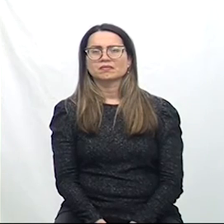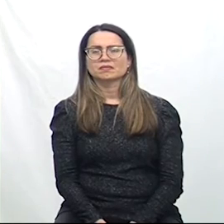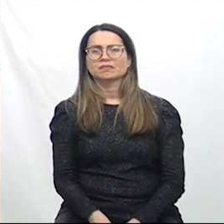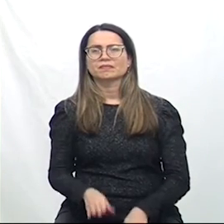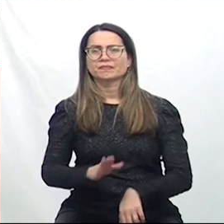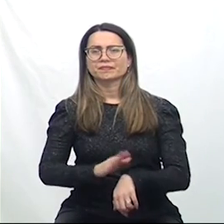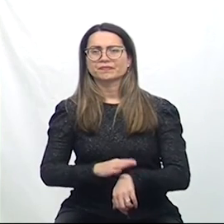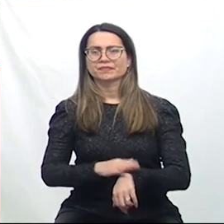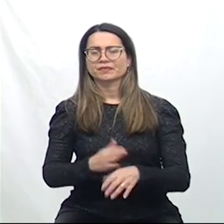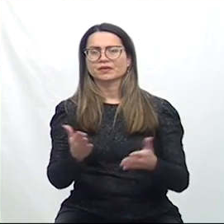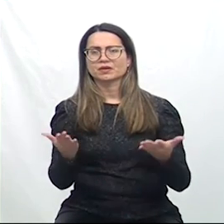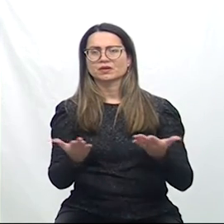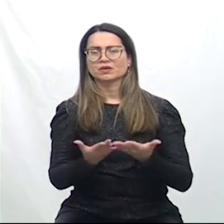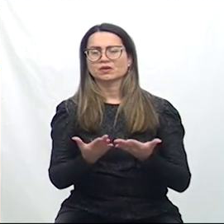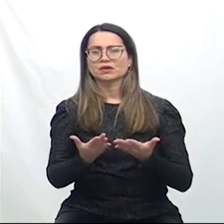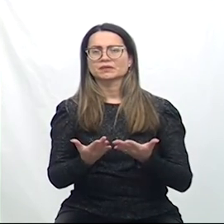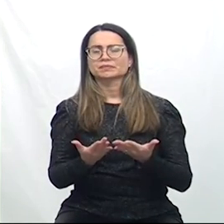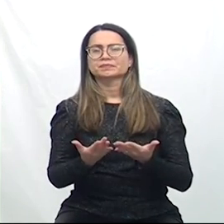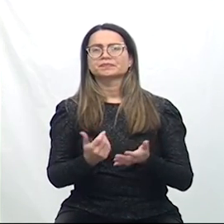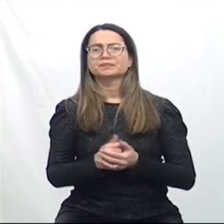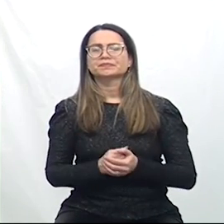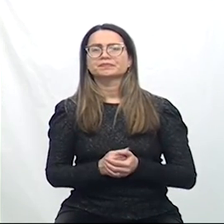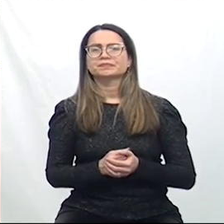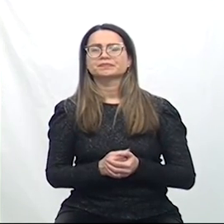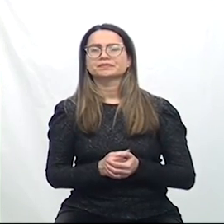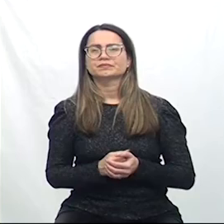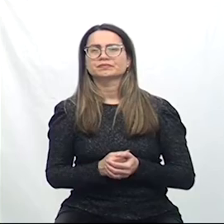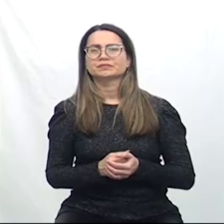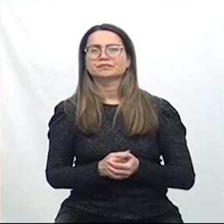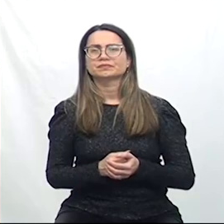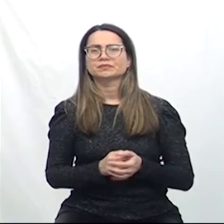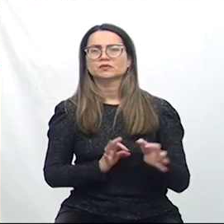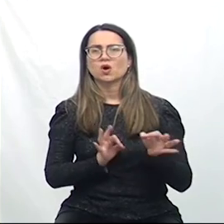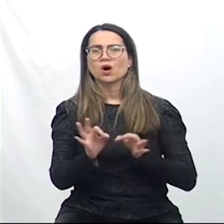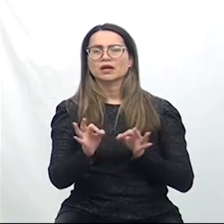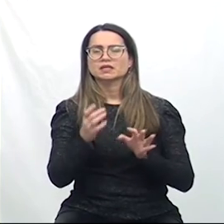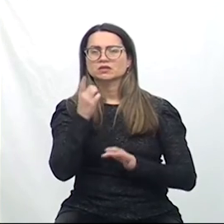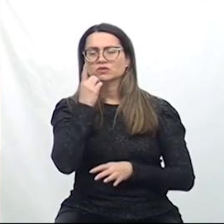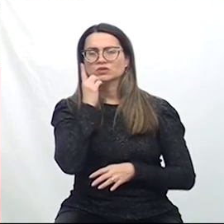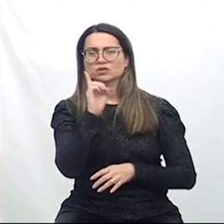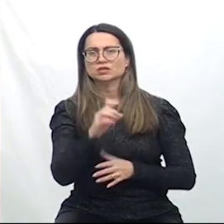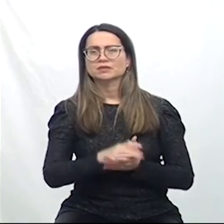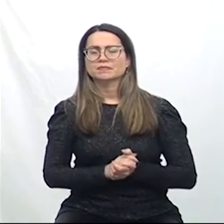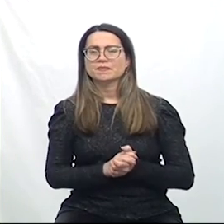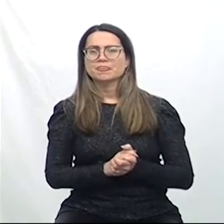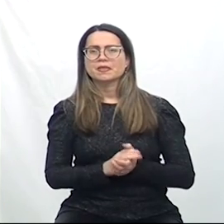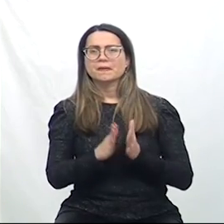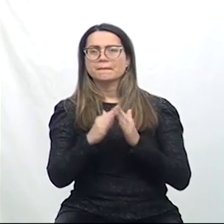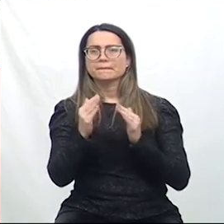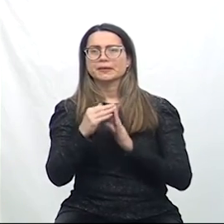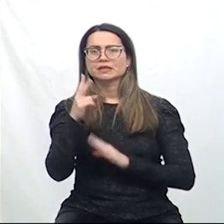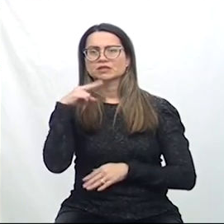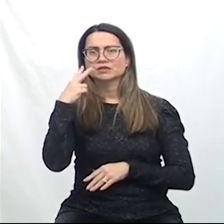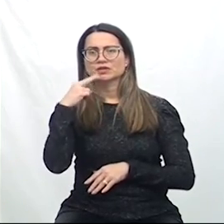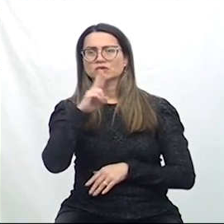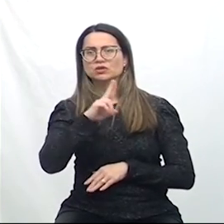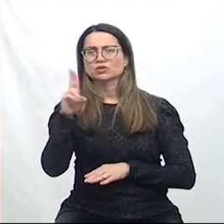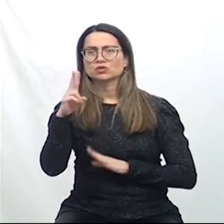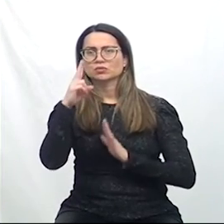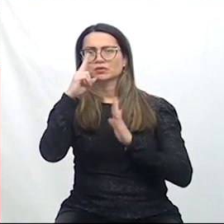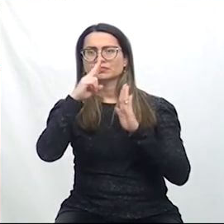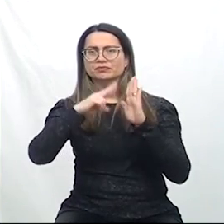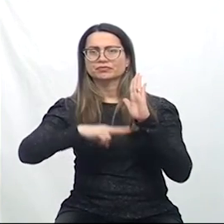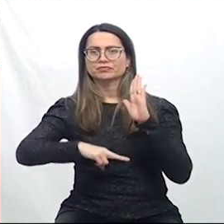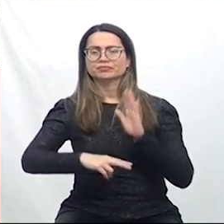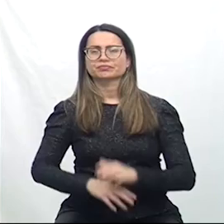Terminado o grande expediente, passamos para a ordem do dia. Solicito aos senhores vereadores que façam a confirmação do quórum.